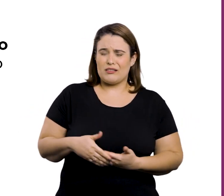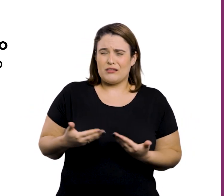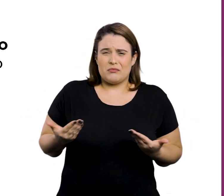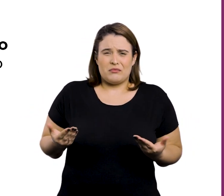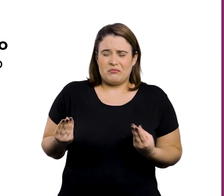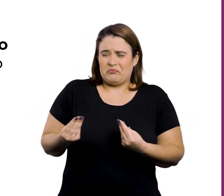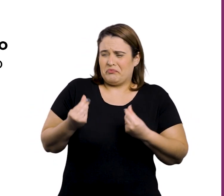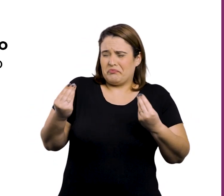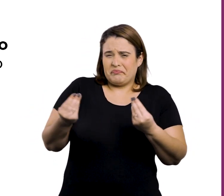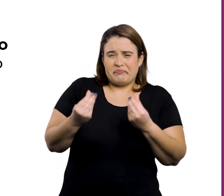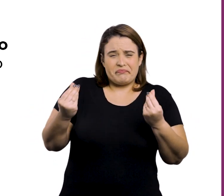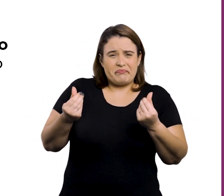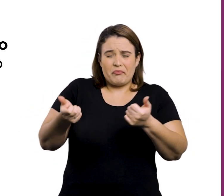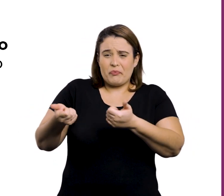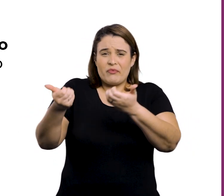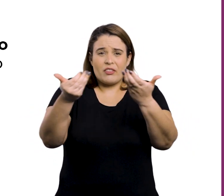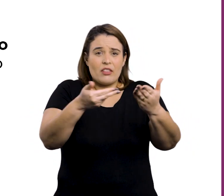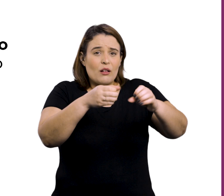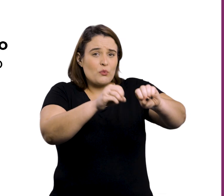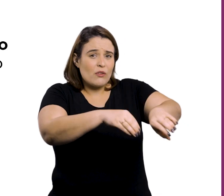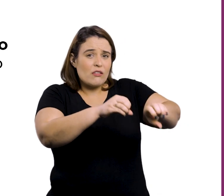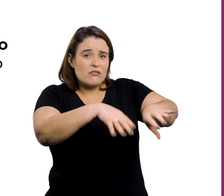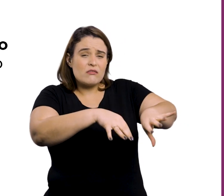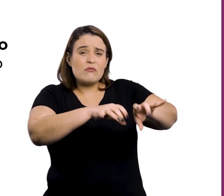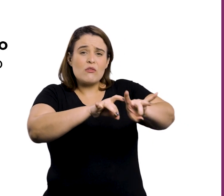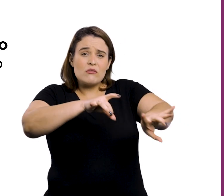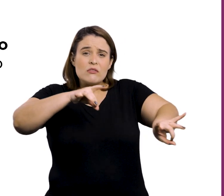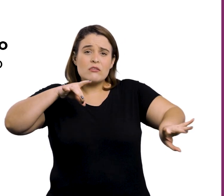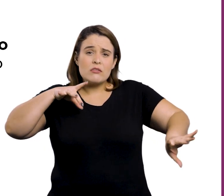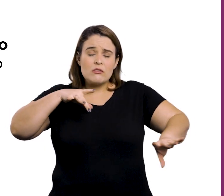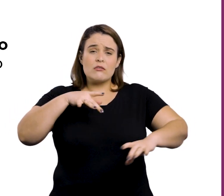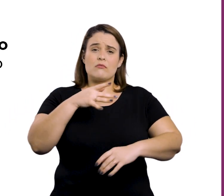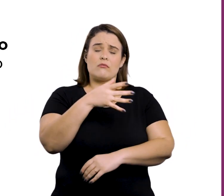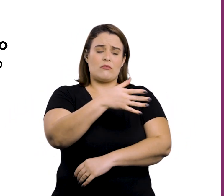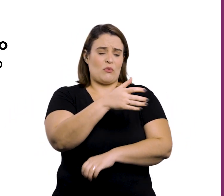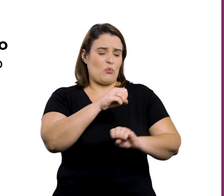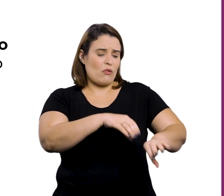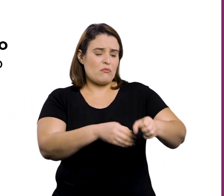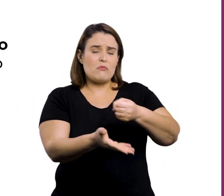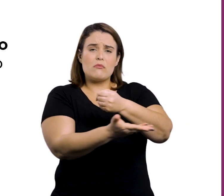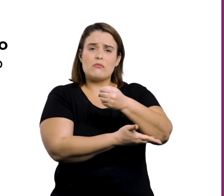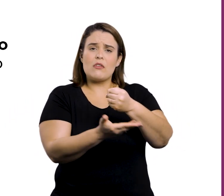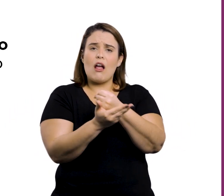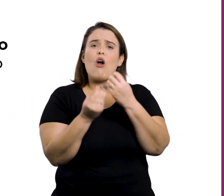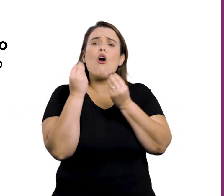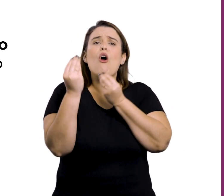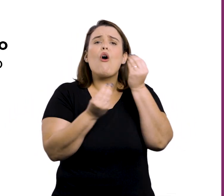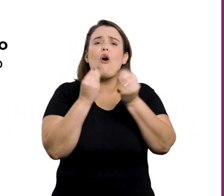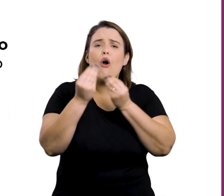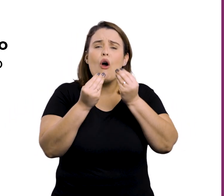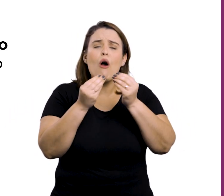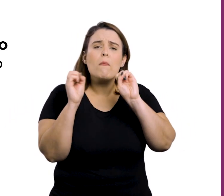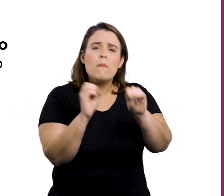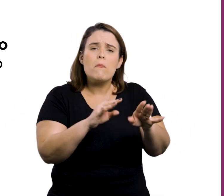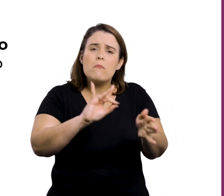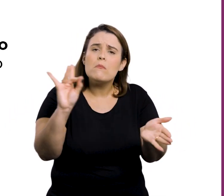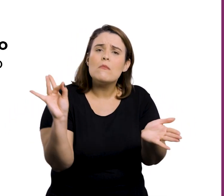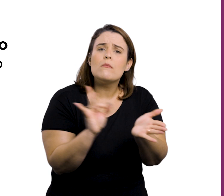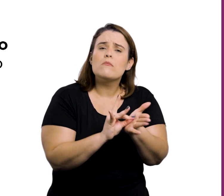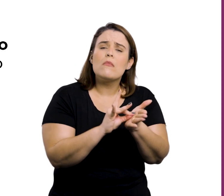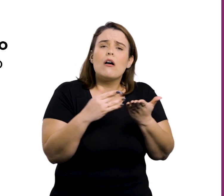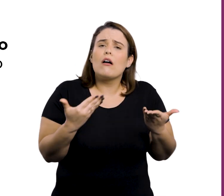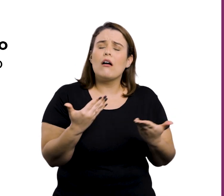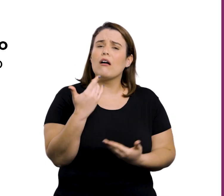exemplo, ações descabidas para oferecer a educação à distância na educação básica, mesmo quando sua implementação